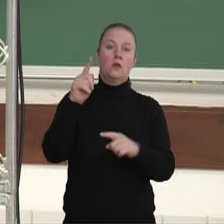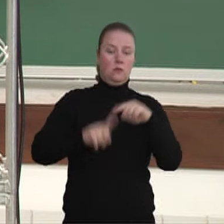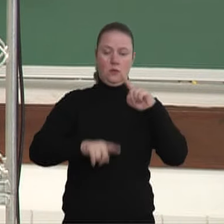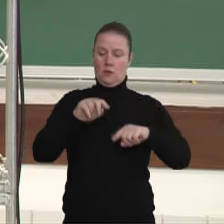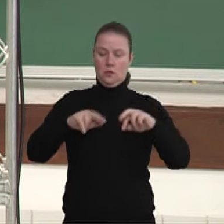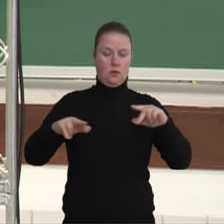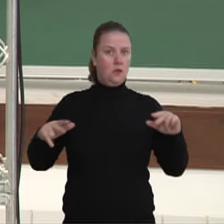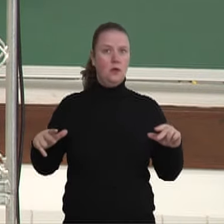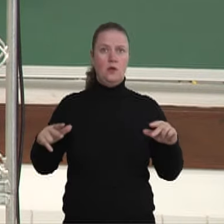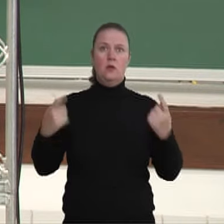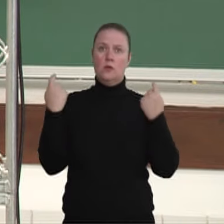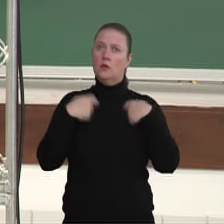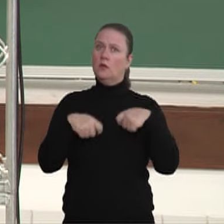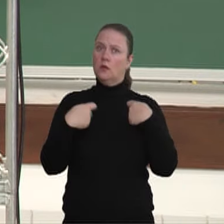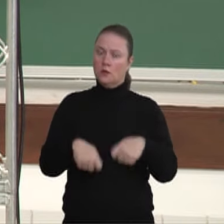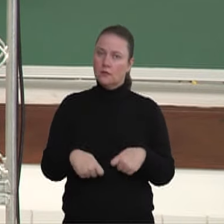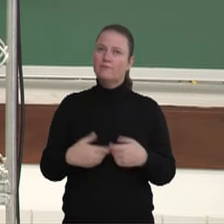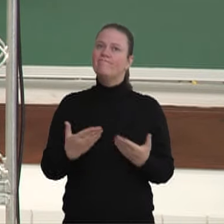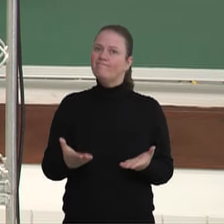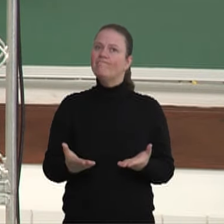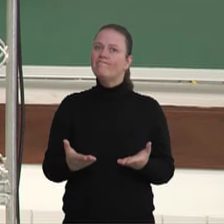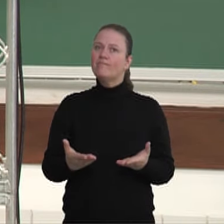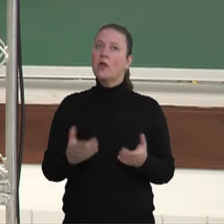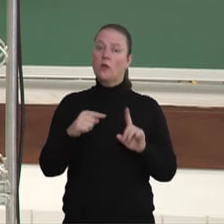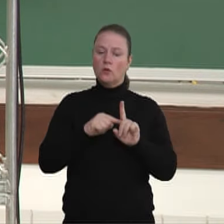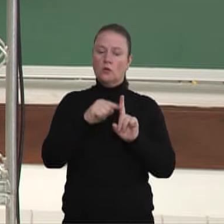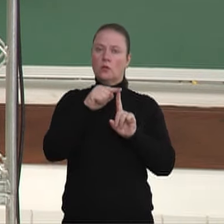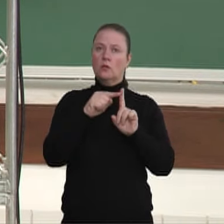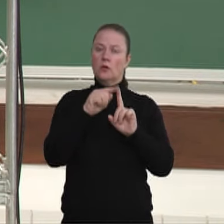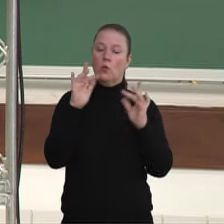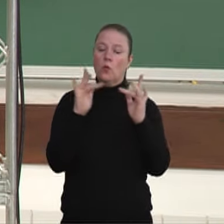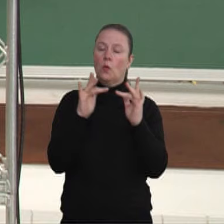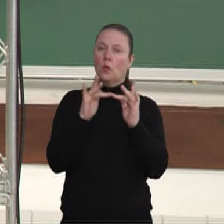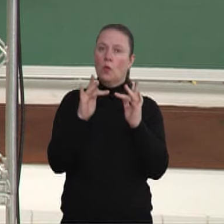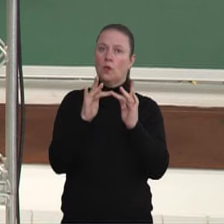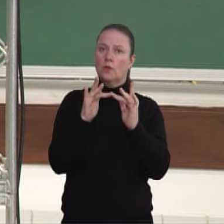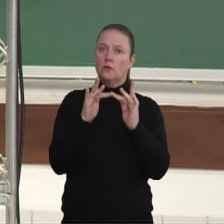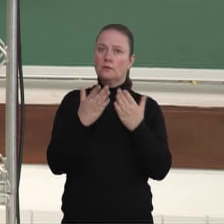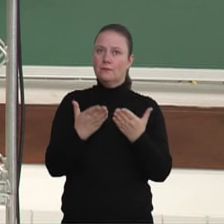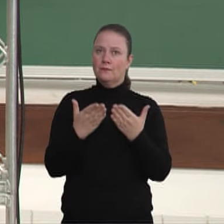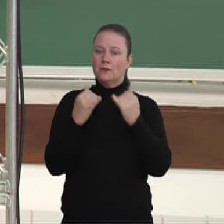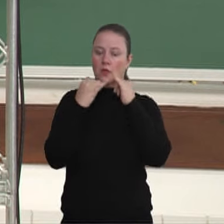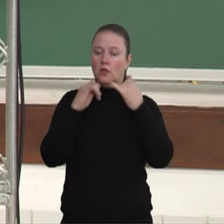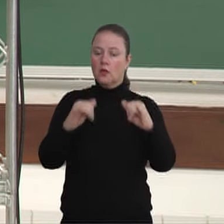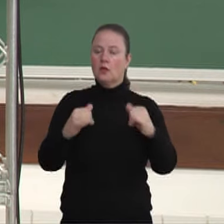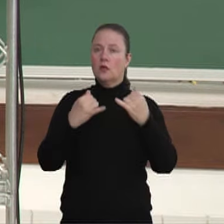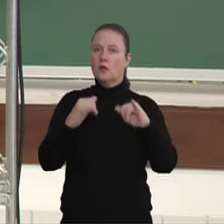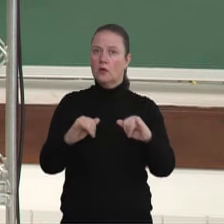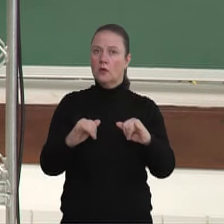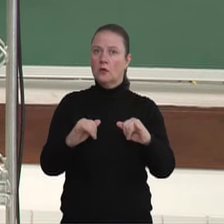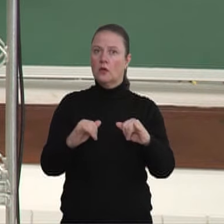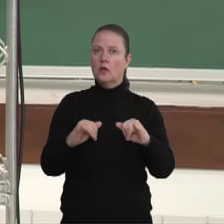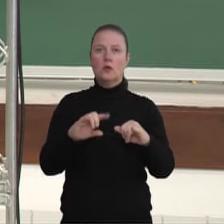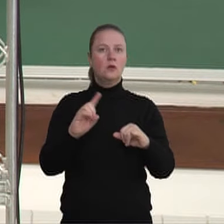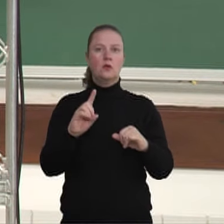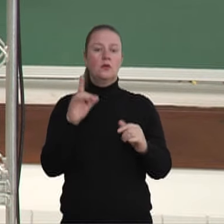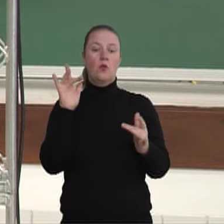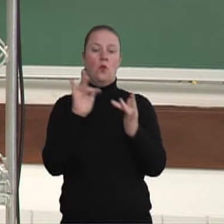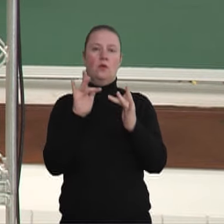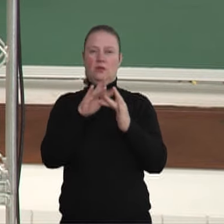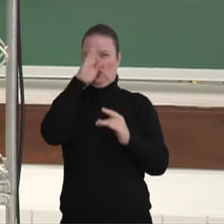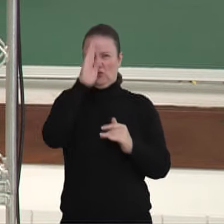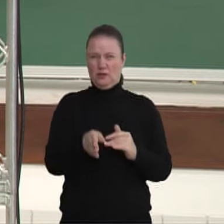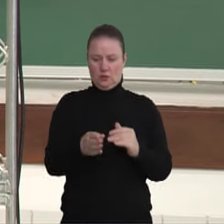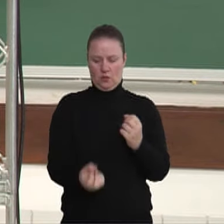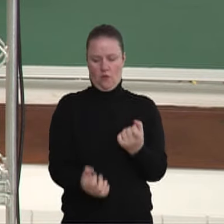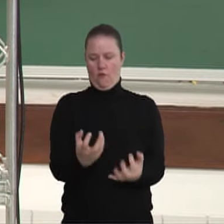propagação. Quando você tem essa referência, você vai perceber que em momento algum a sua espumadeira teve um contato direto com a